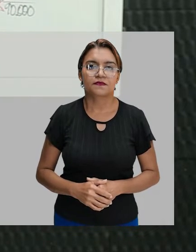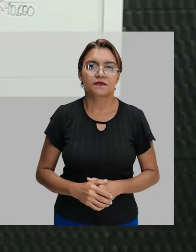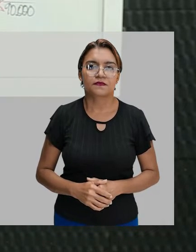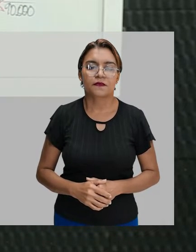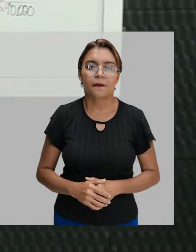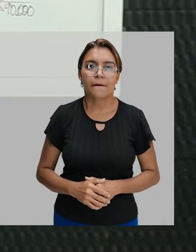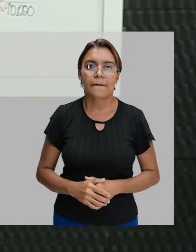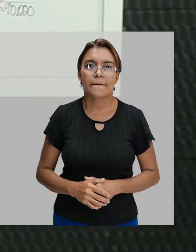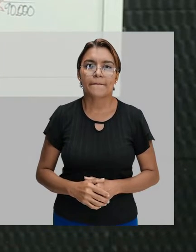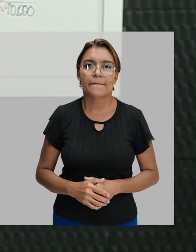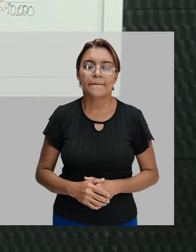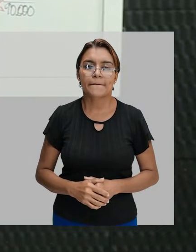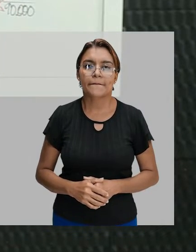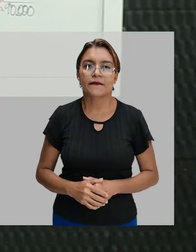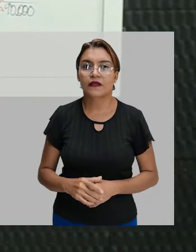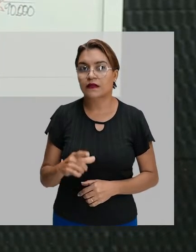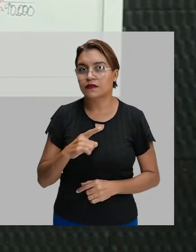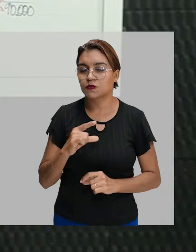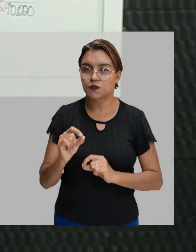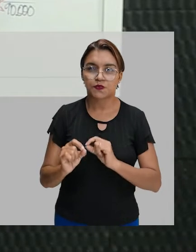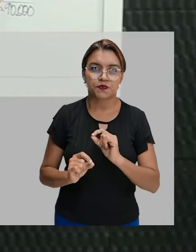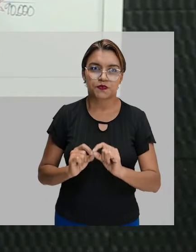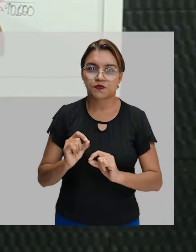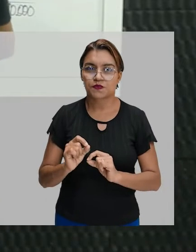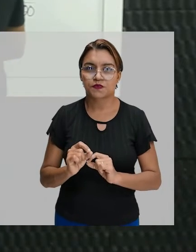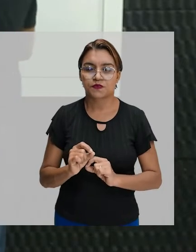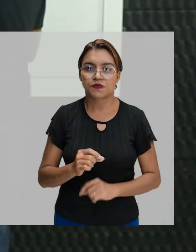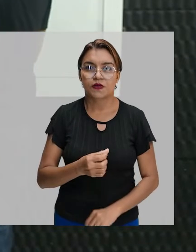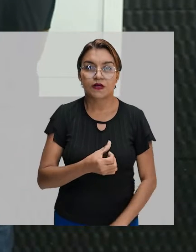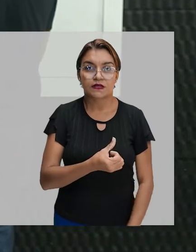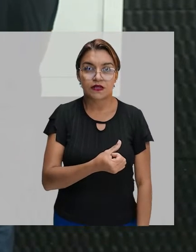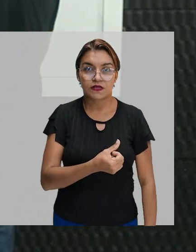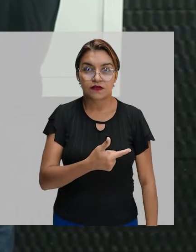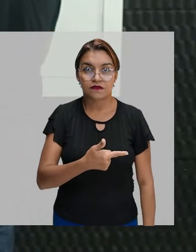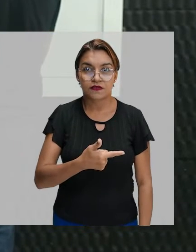extremos eu vou ter 625-a